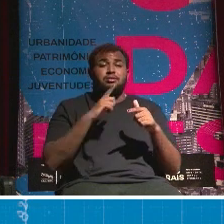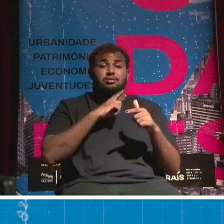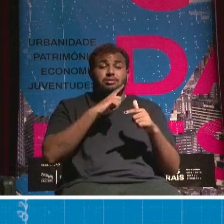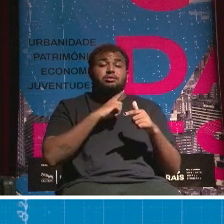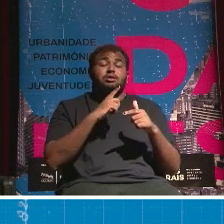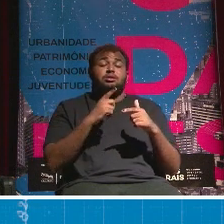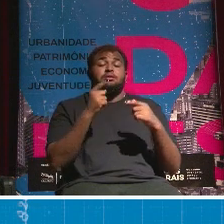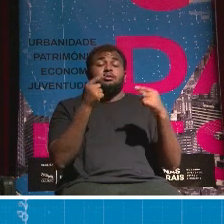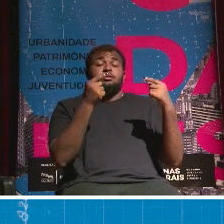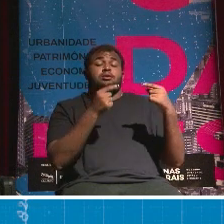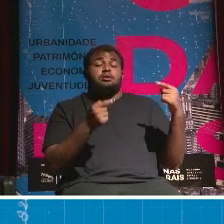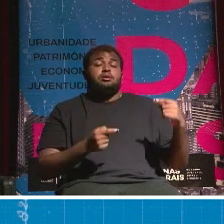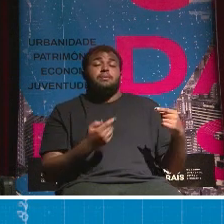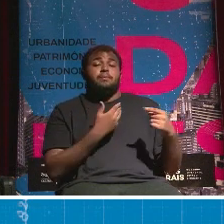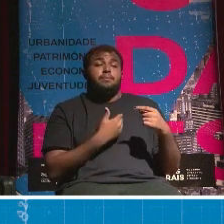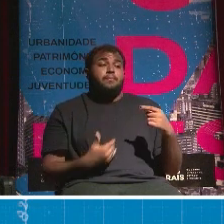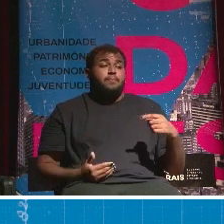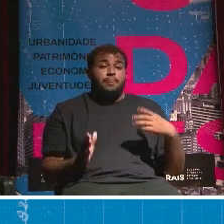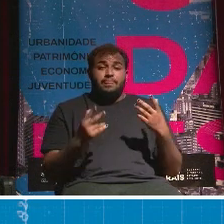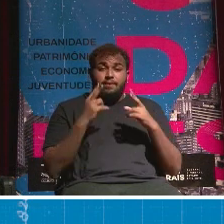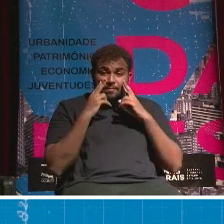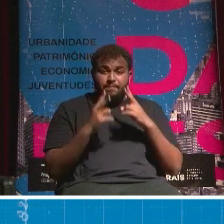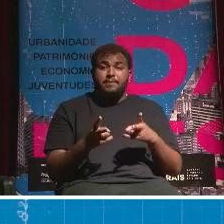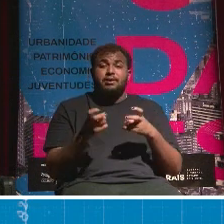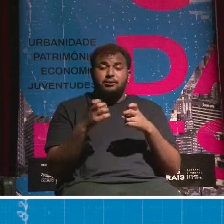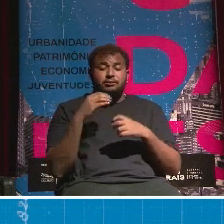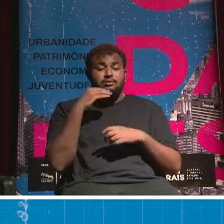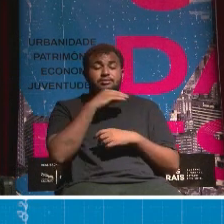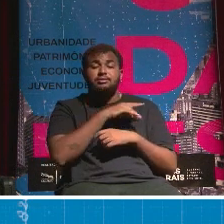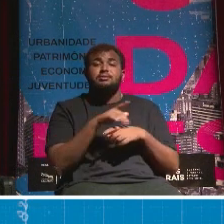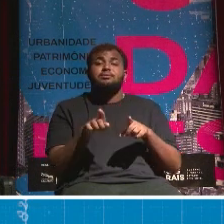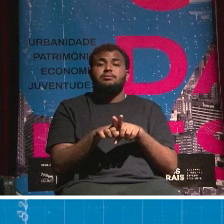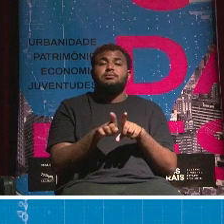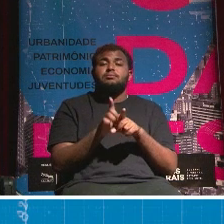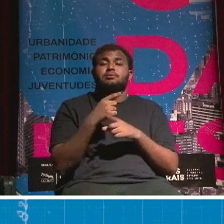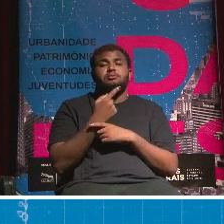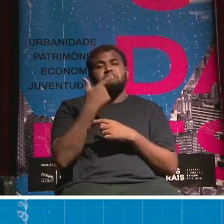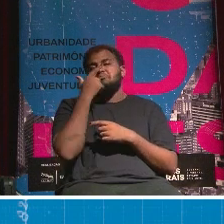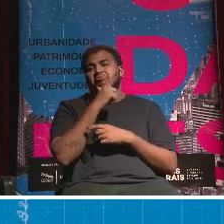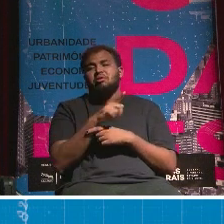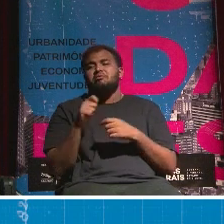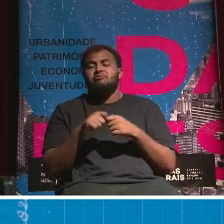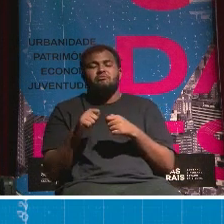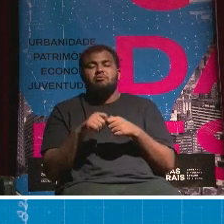público, eles percebem que muitas vezes nós não conseguimos colocar em prática o